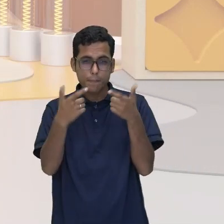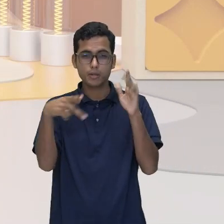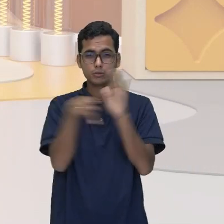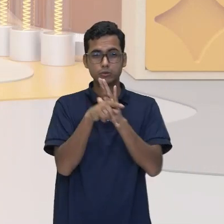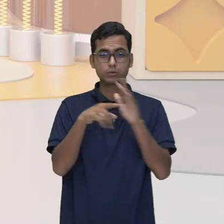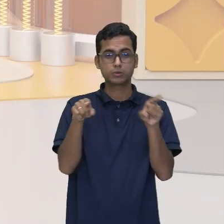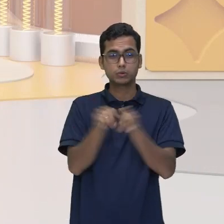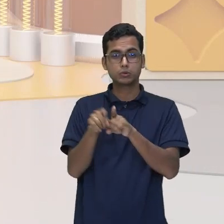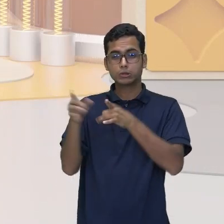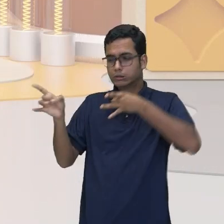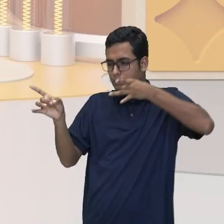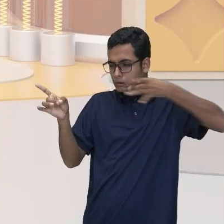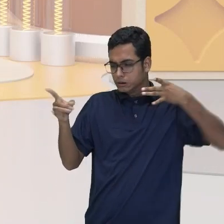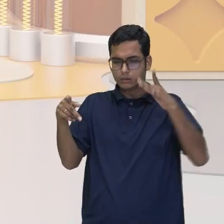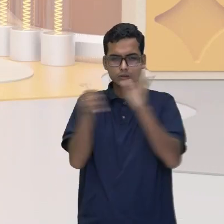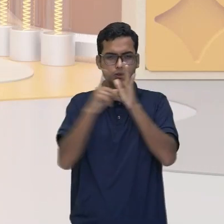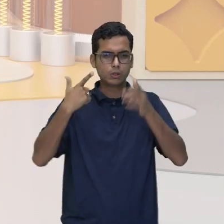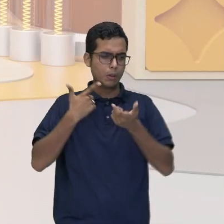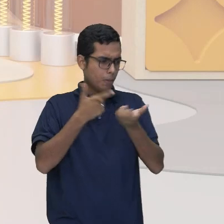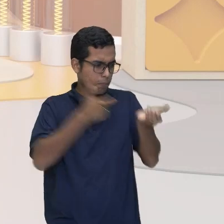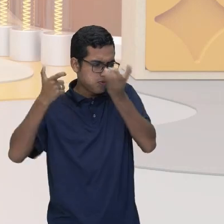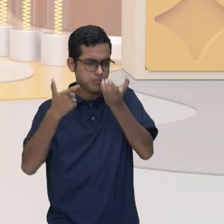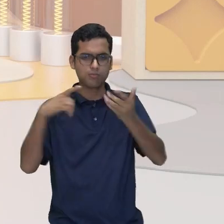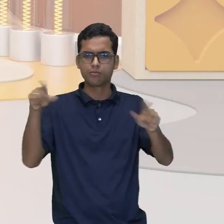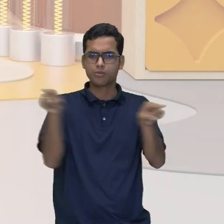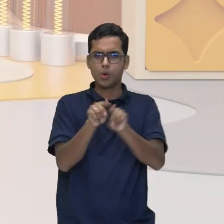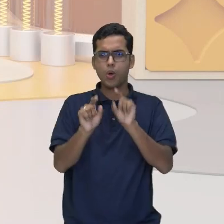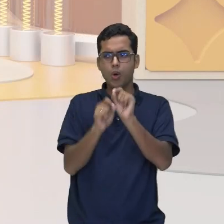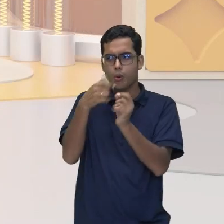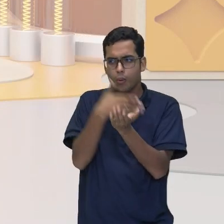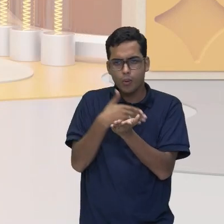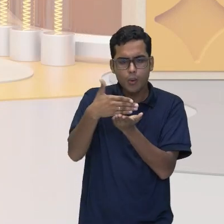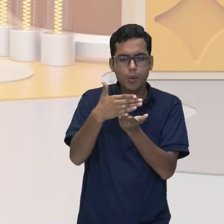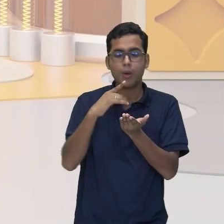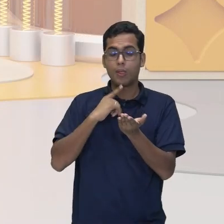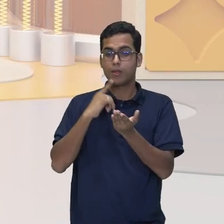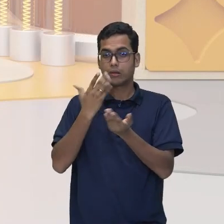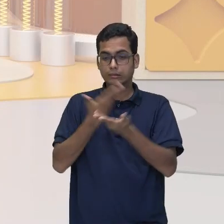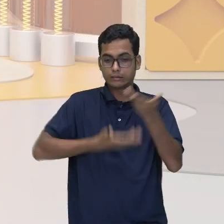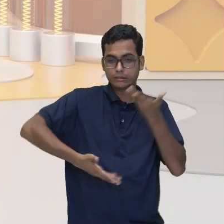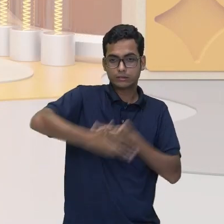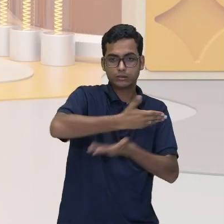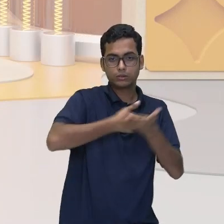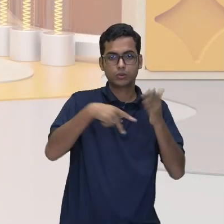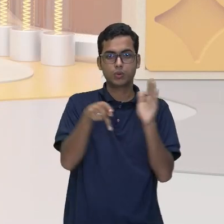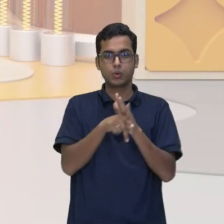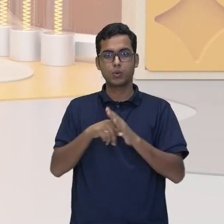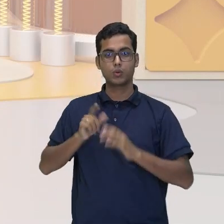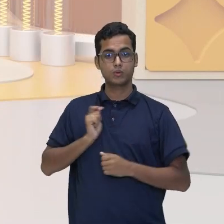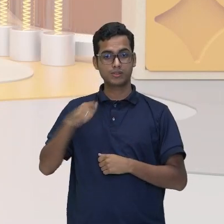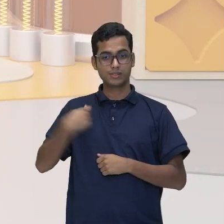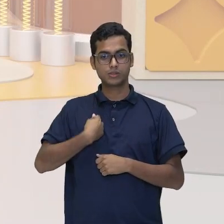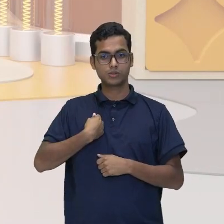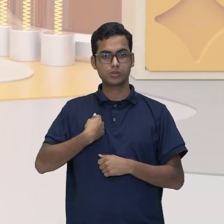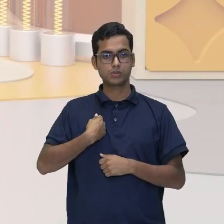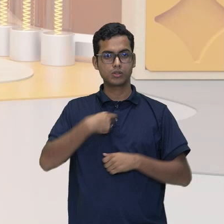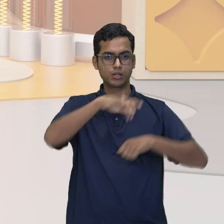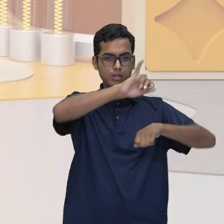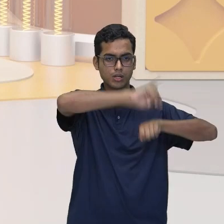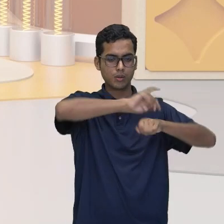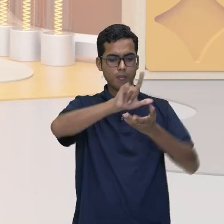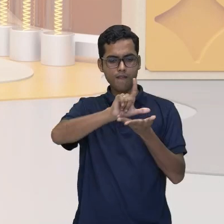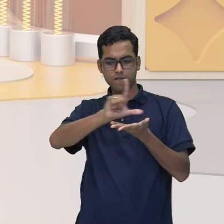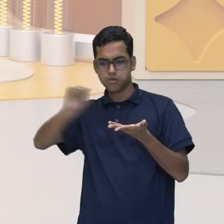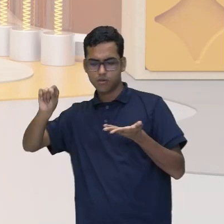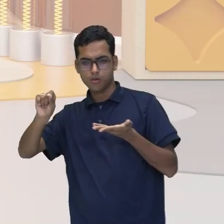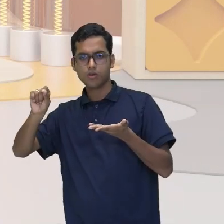nesse contato, nesse desentendimento, os espanhóis fogem da cidade e durante essa